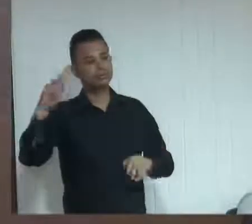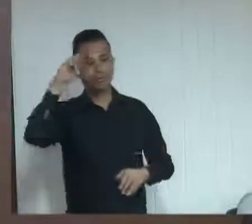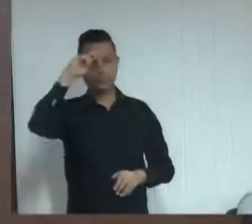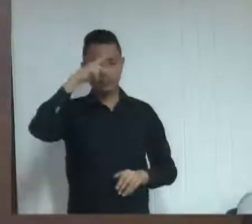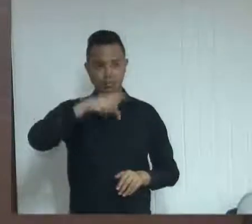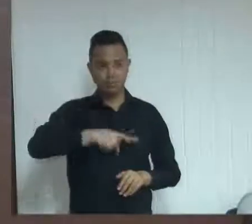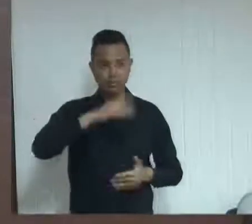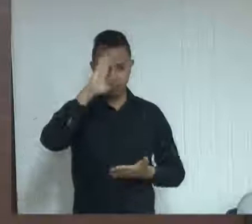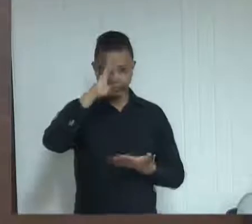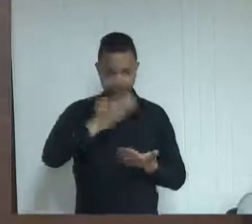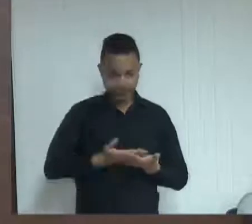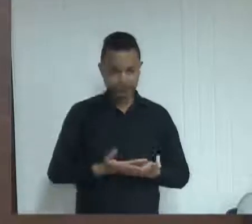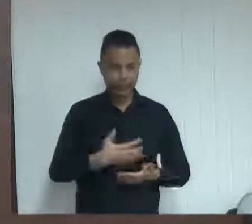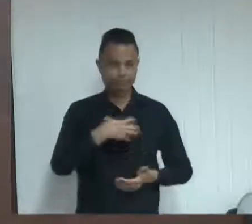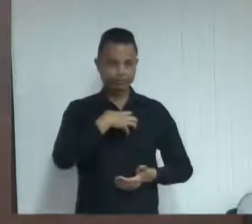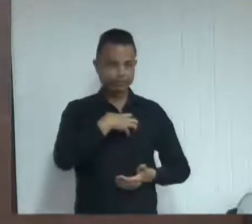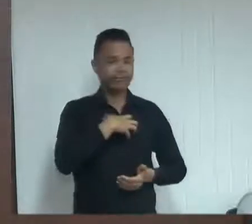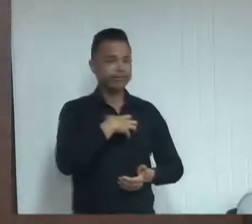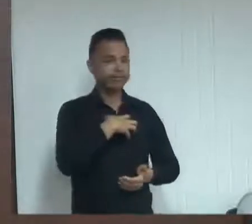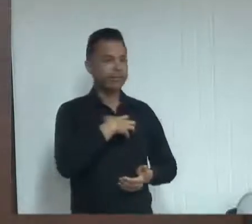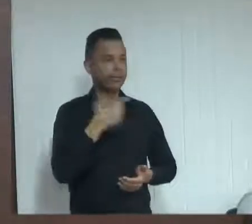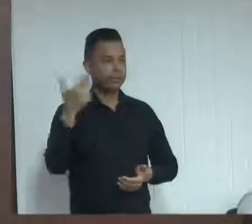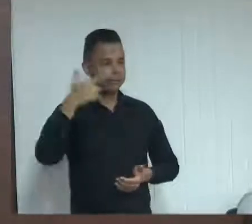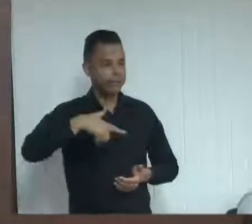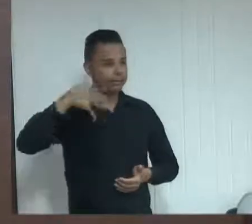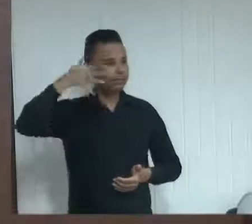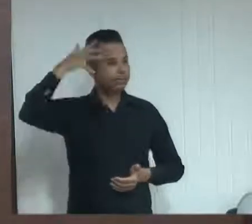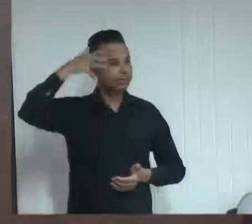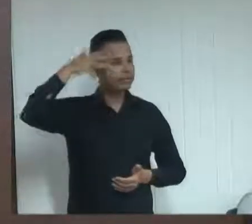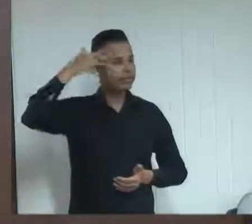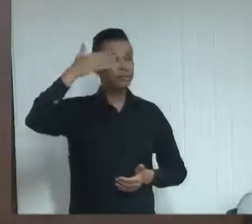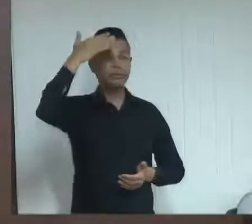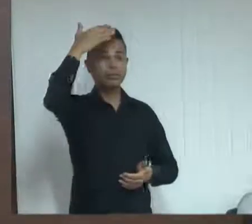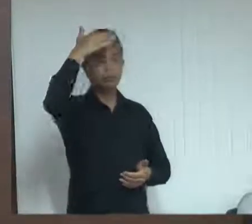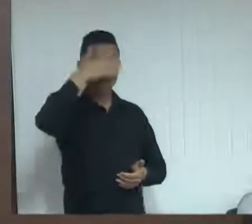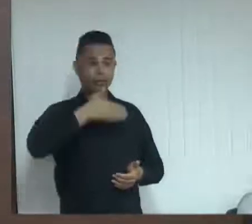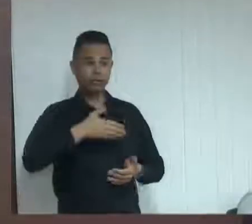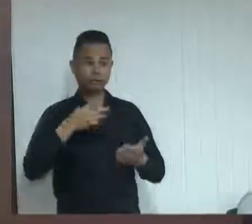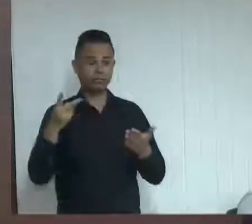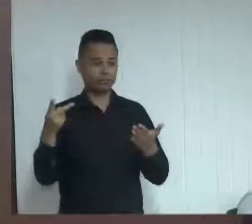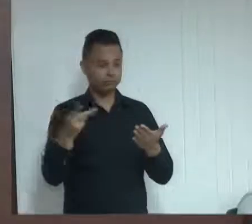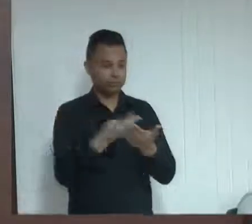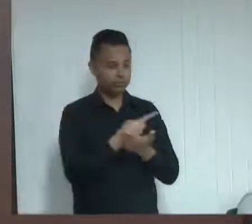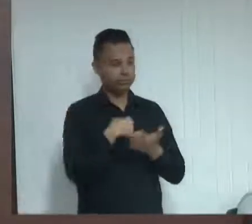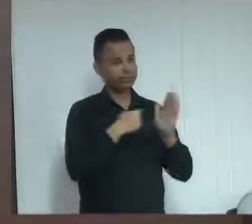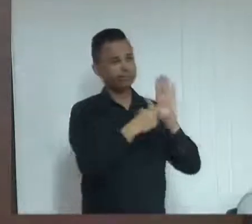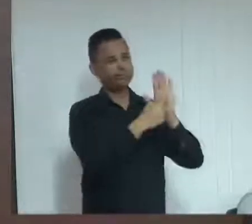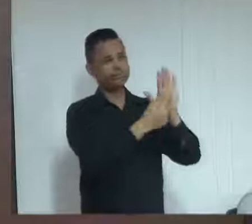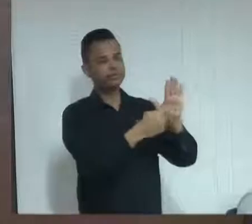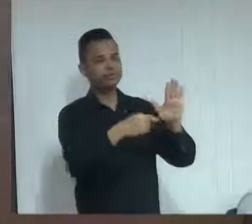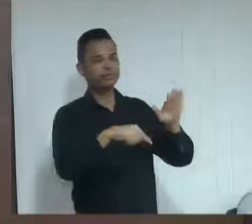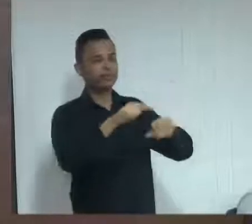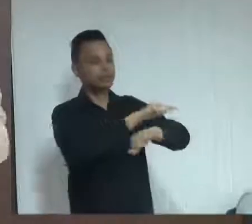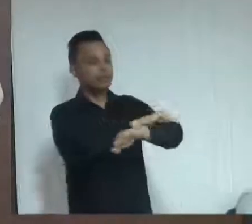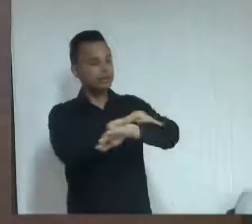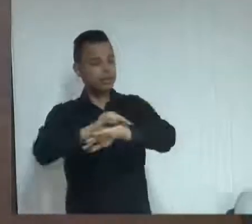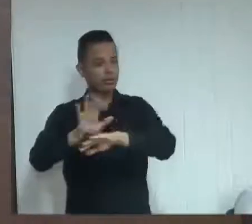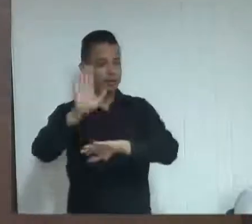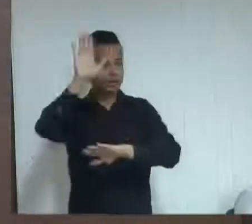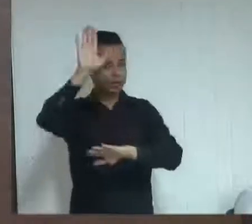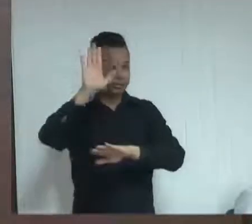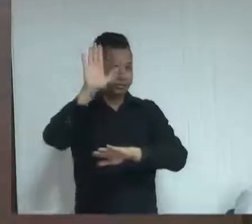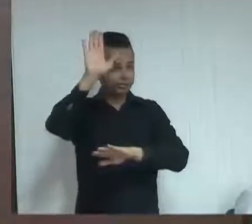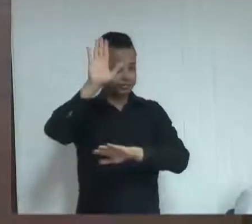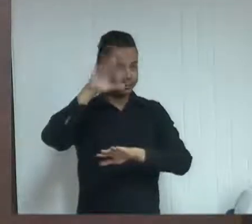posicionamento, acrescentando um novo elemento, que é o fato da gente ter apresentado uma questão de ordem na semana